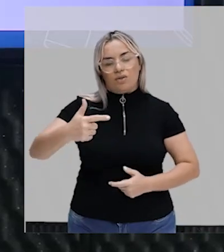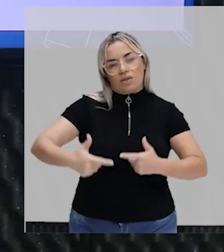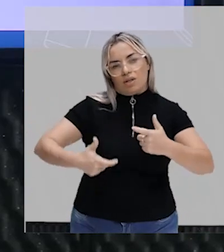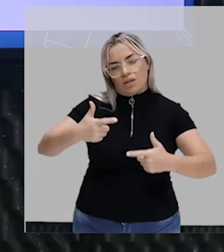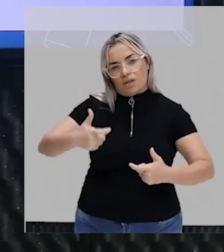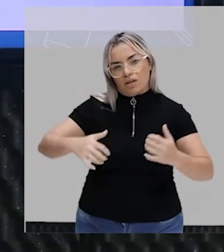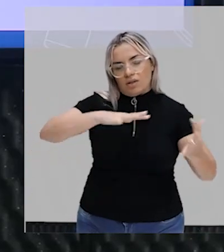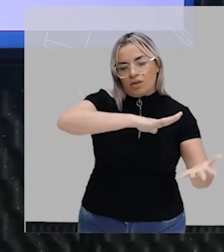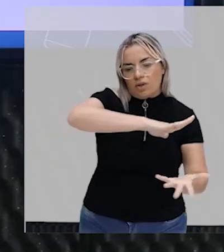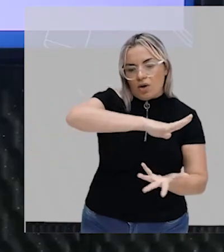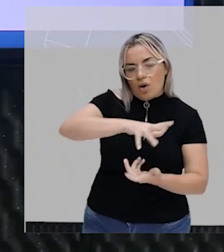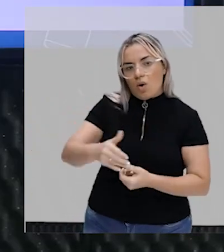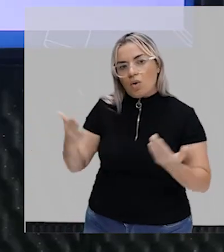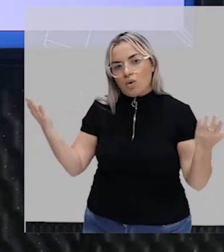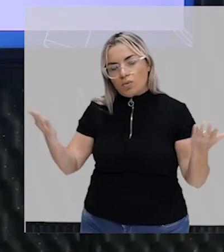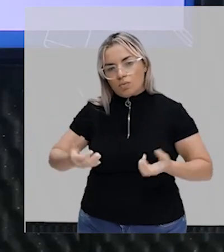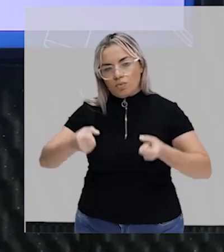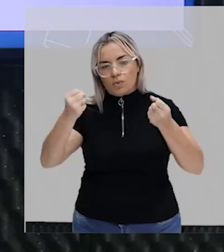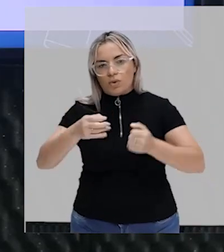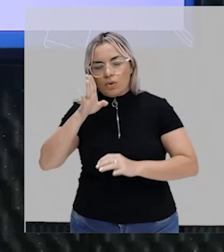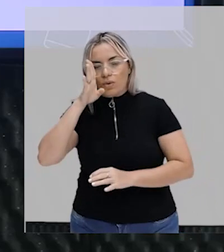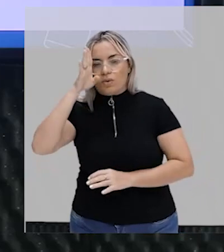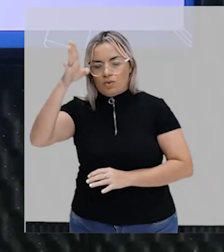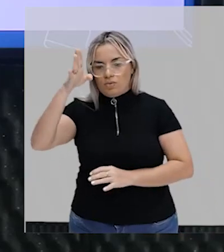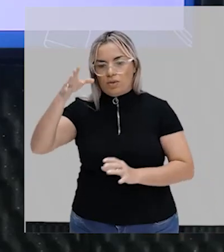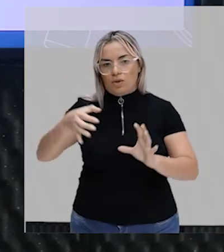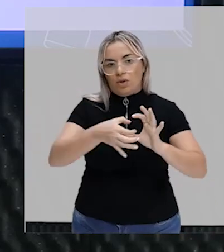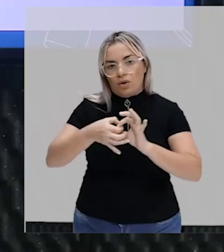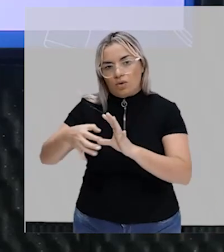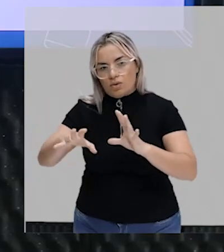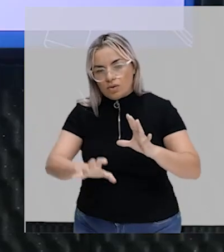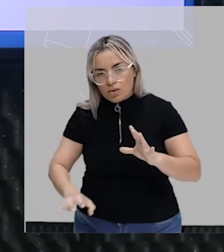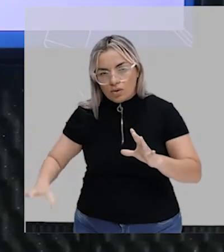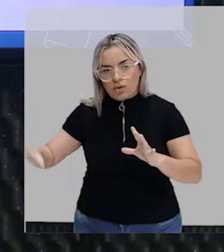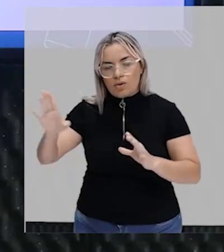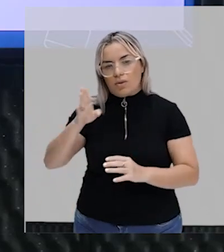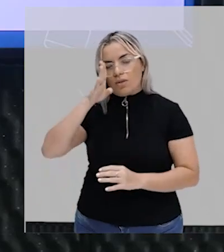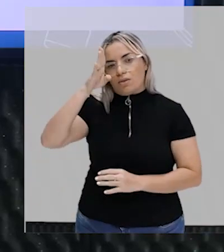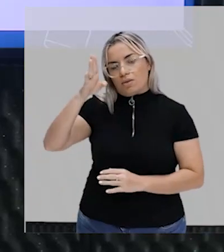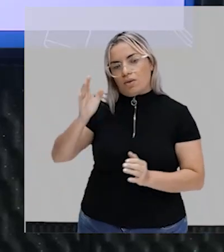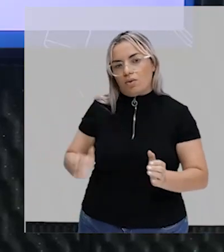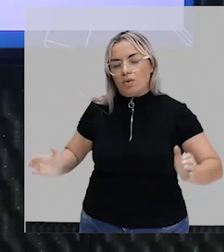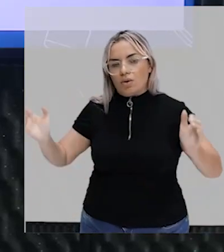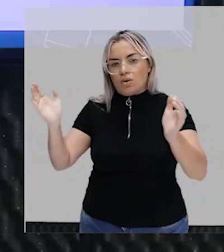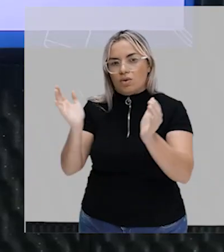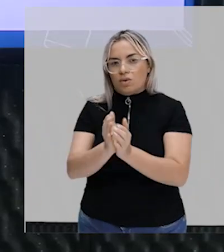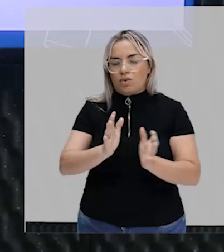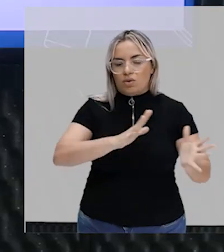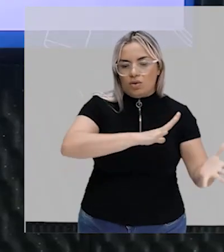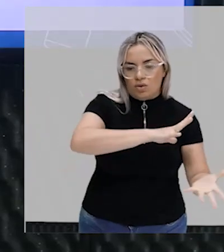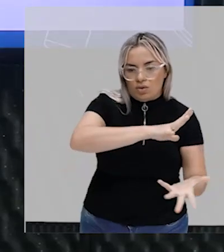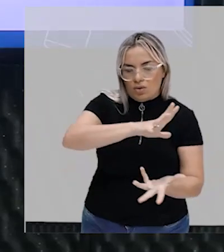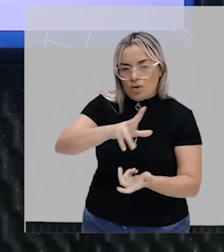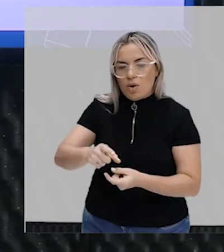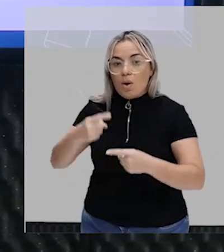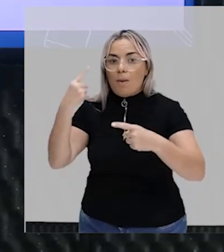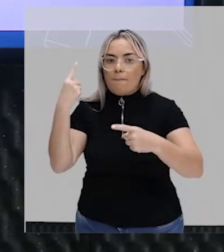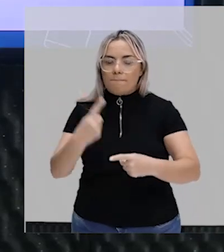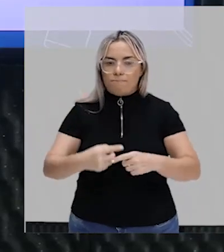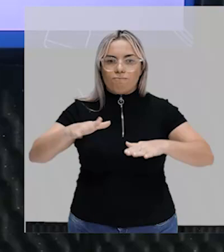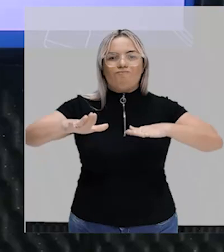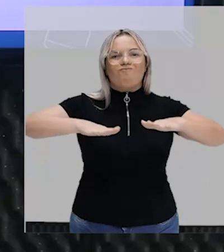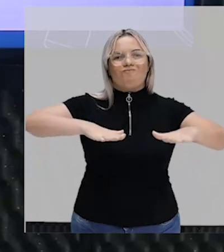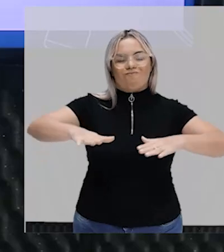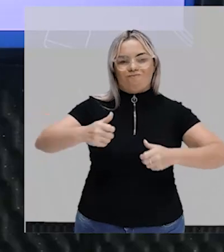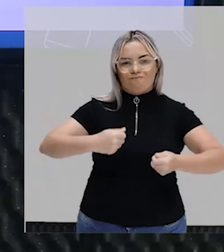podemos dizer que a União Europeia é o principal bloco econômico do mundo. Por quê, Marcos? Não apenas em movimentações econômicas, mas